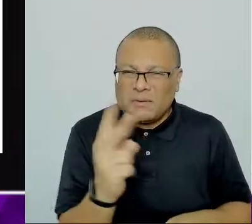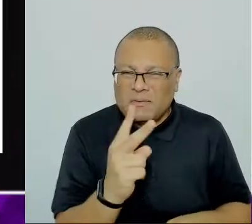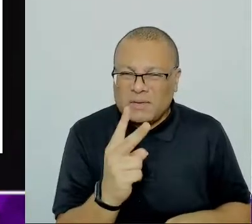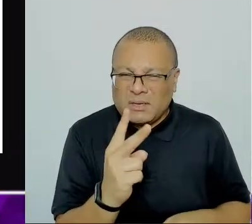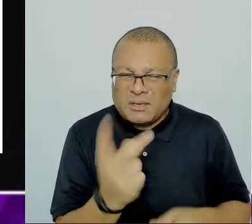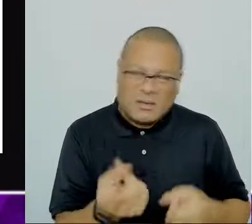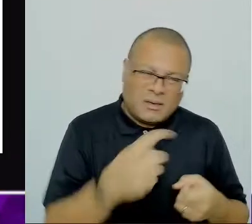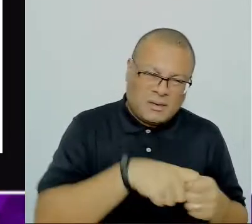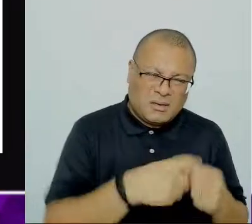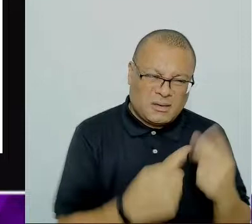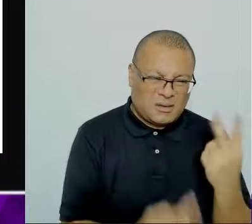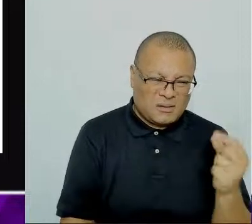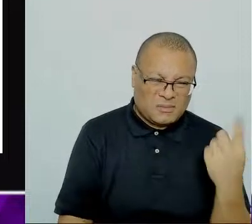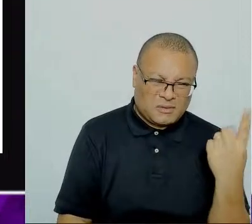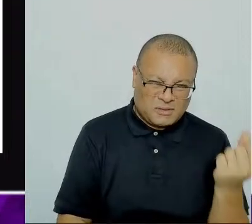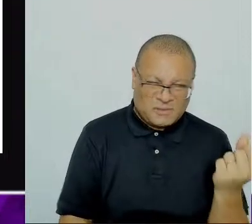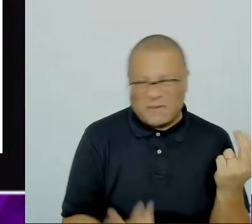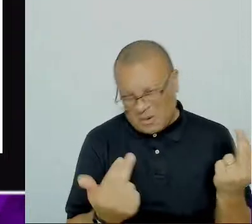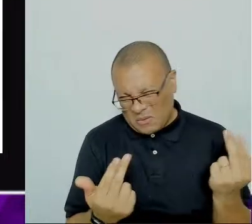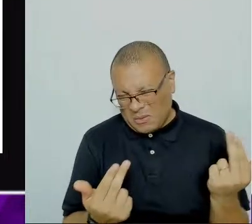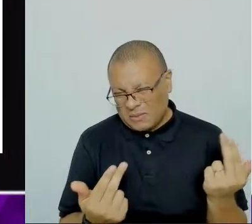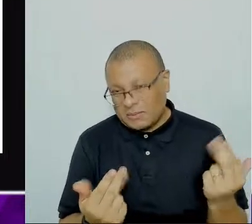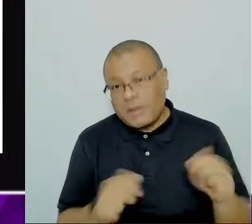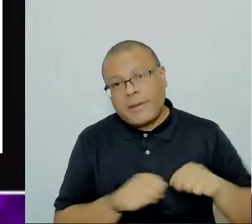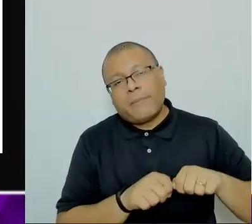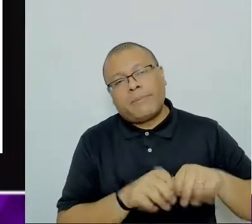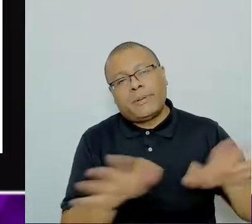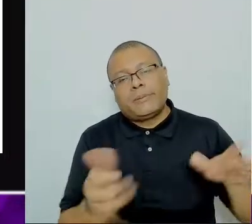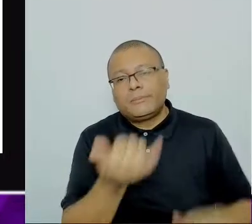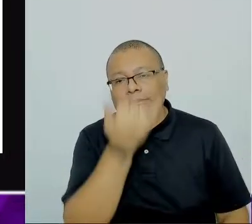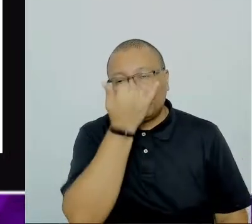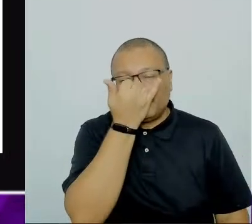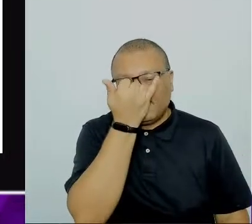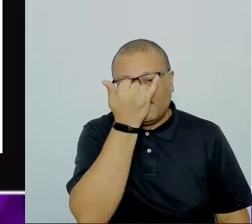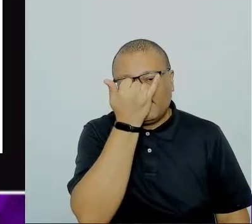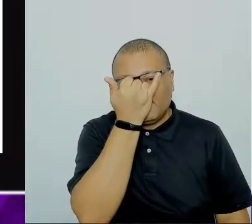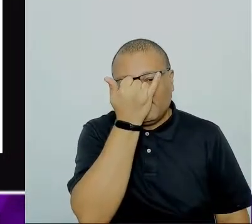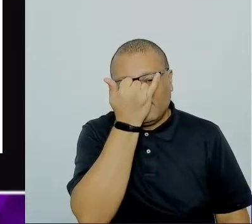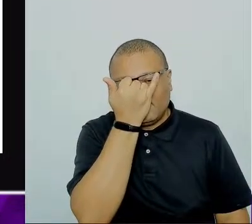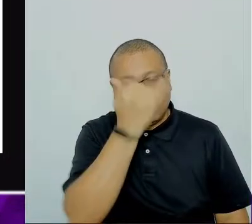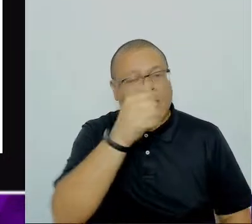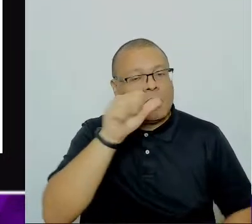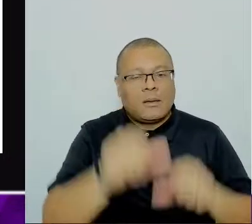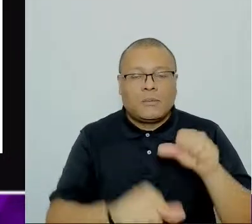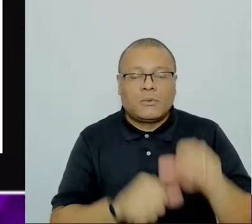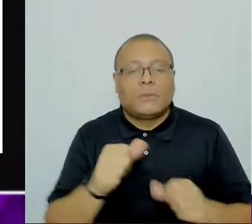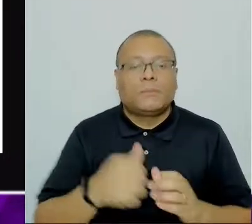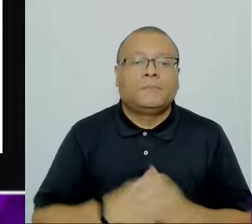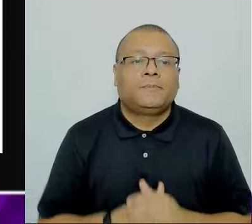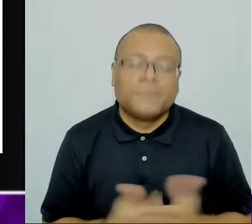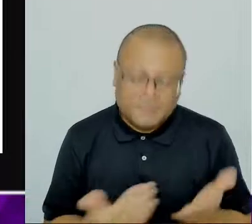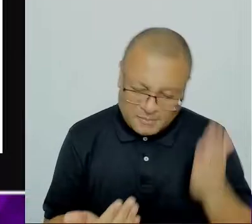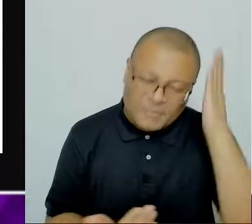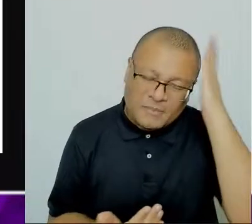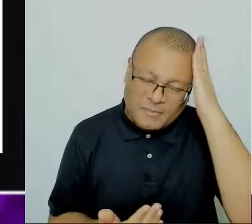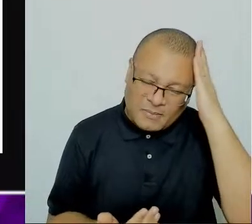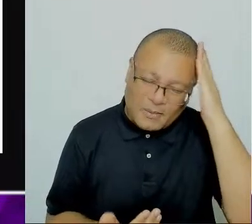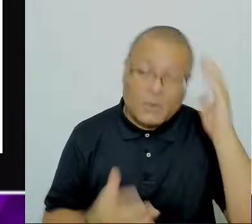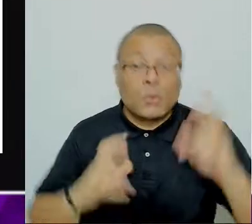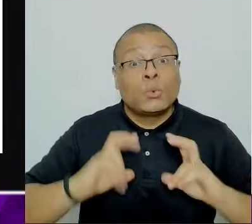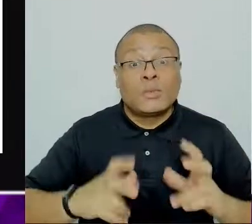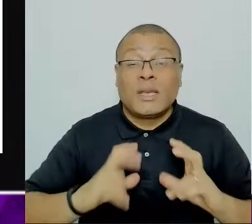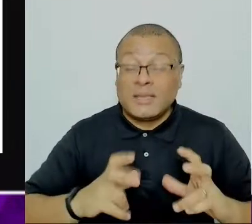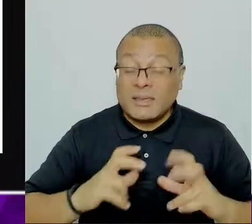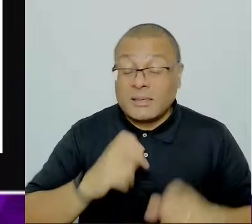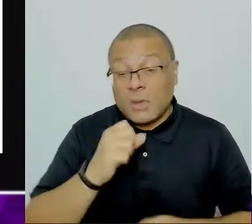2019? 2020 vai ser igual a 2019. E veio a pandemia, que todo mundo sabe, mudou completamente. né? TDC é um grande exemplo, né? Todo ano indo